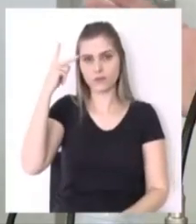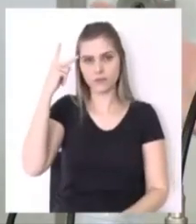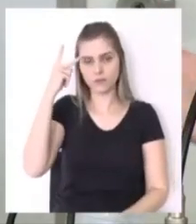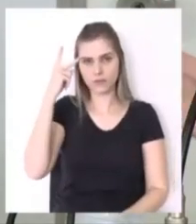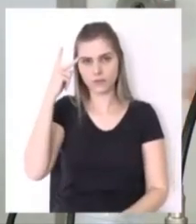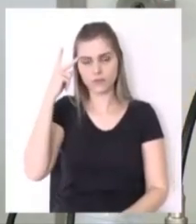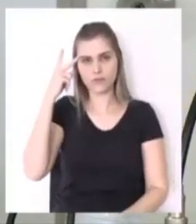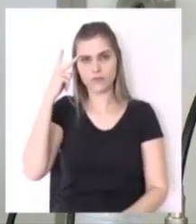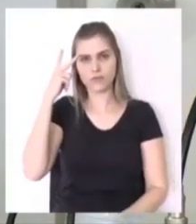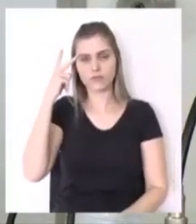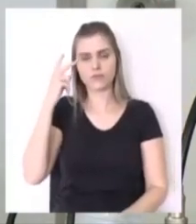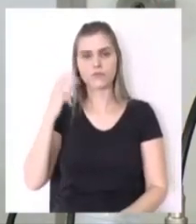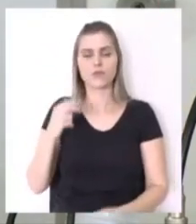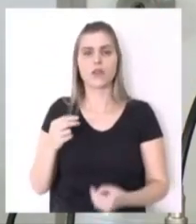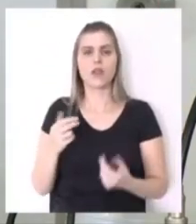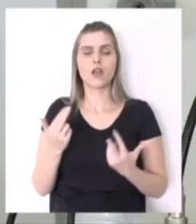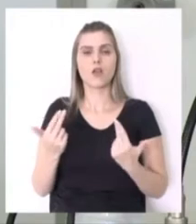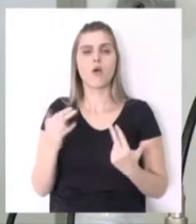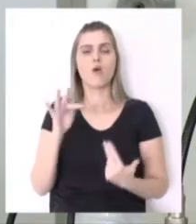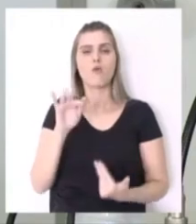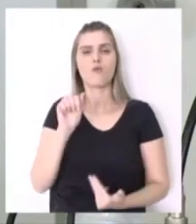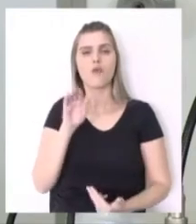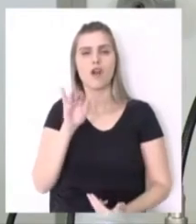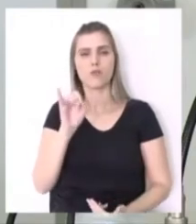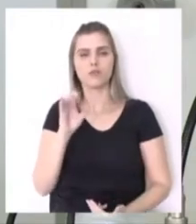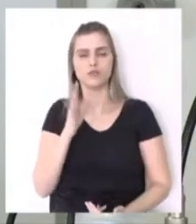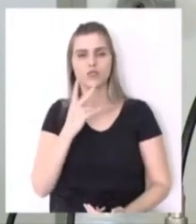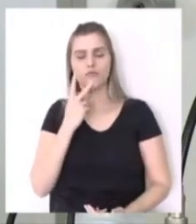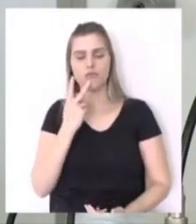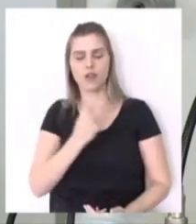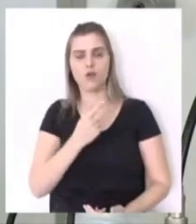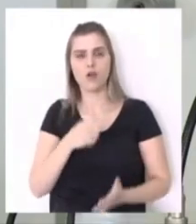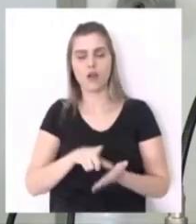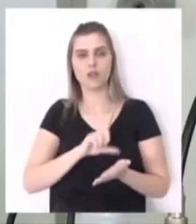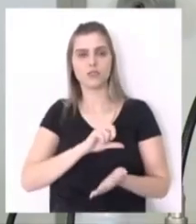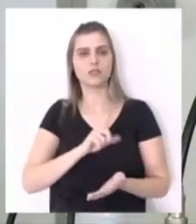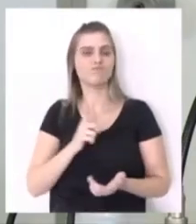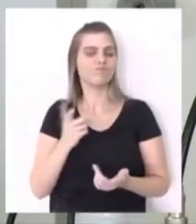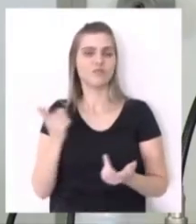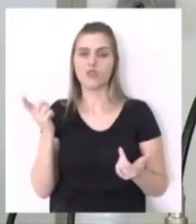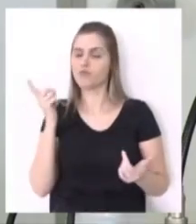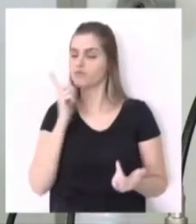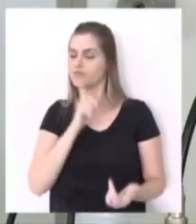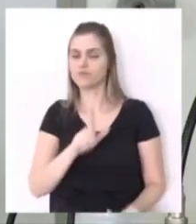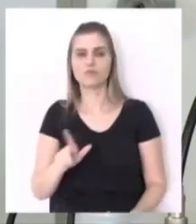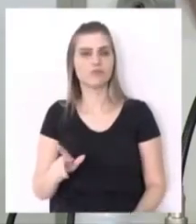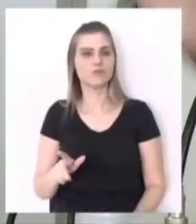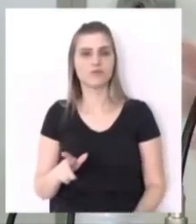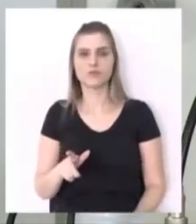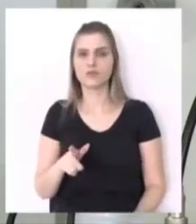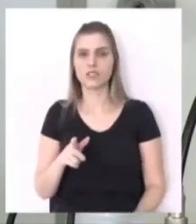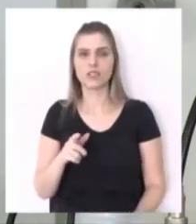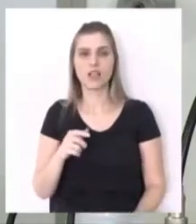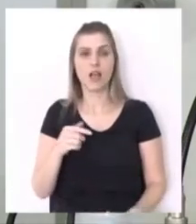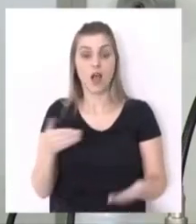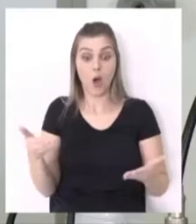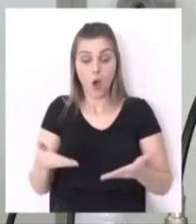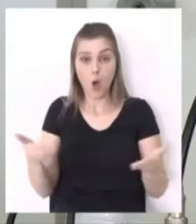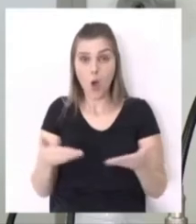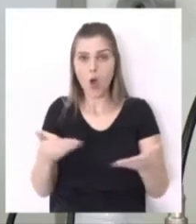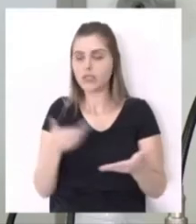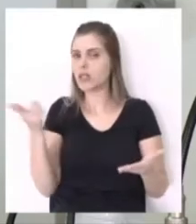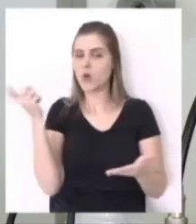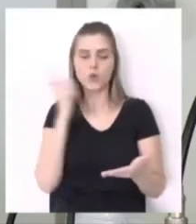como próprio Fábio comentou não dá conta já não não dará né futuro é